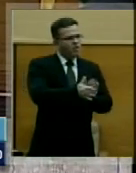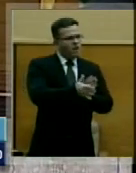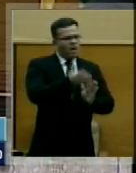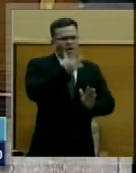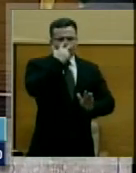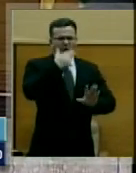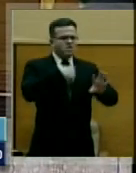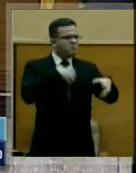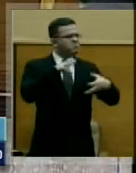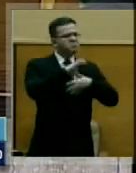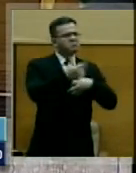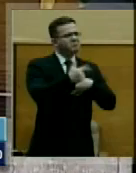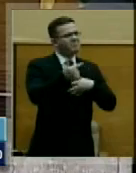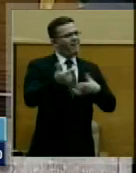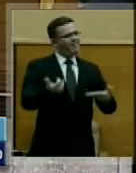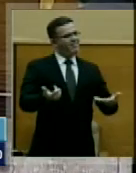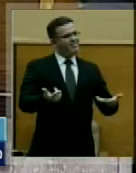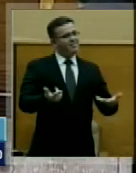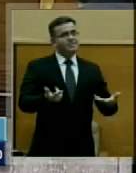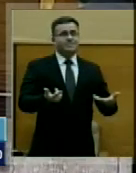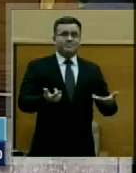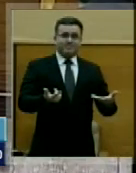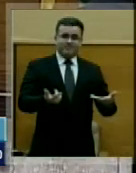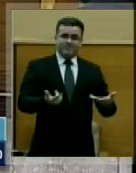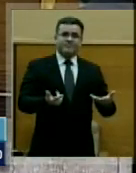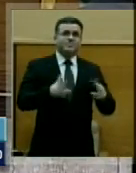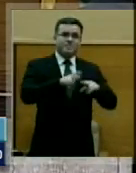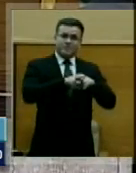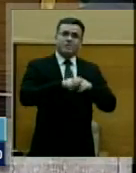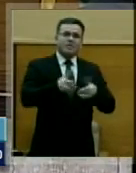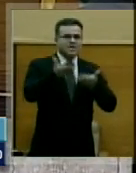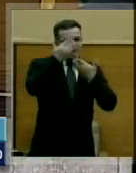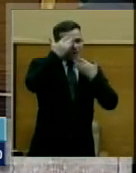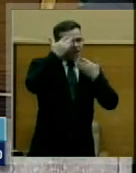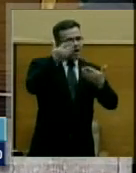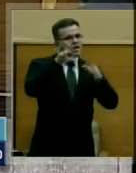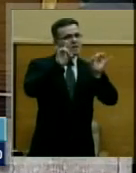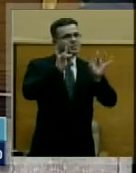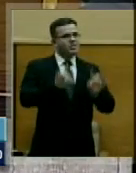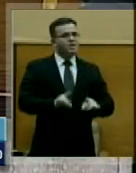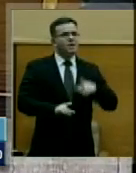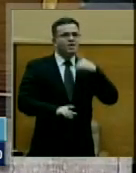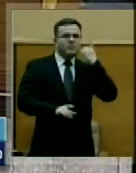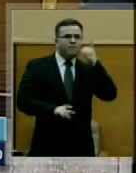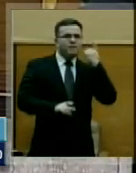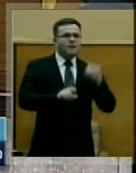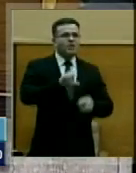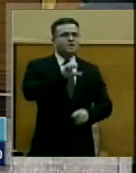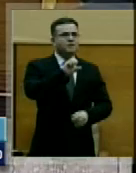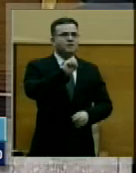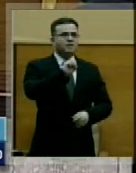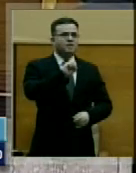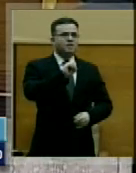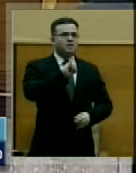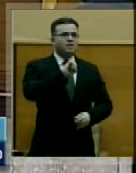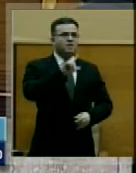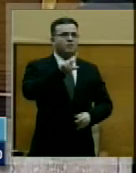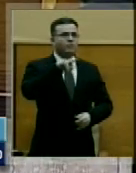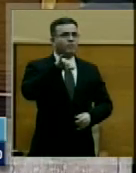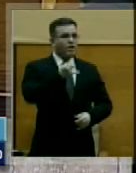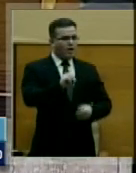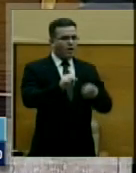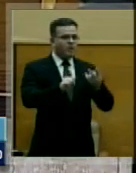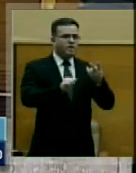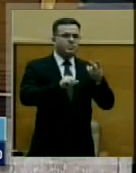outro. Eu queria fazer um agradecimento muito especial à deputada Silvia Fontes, ao doutor Paulo do Irado,